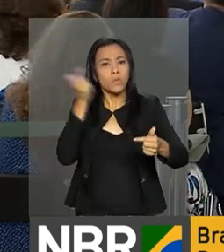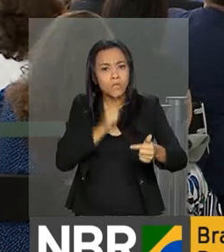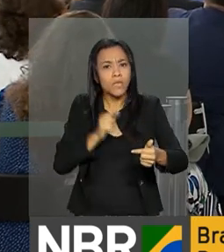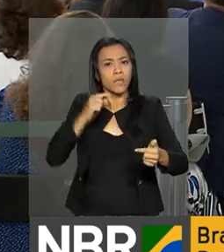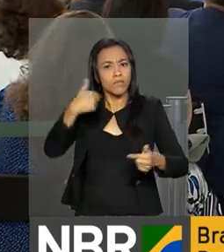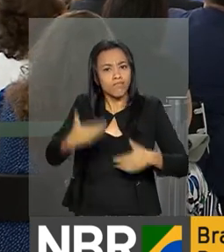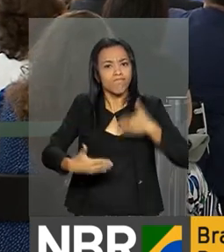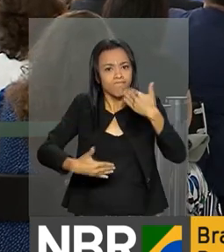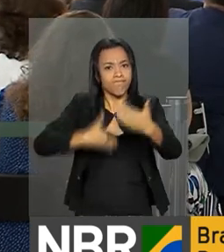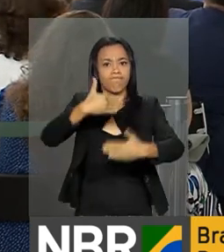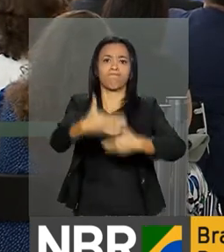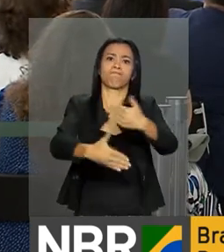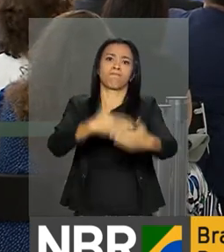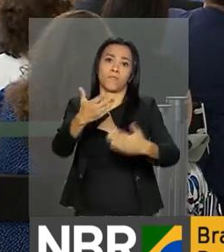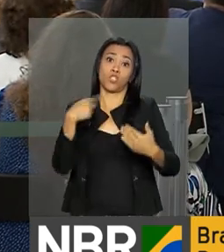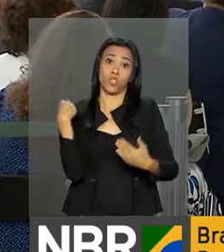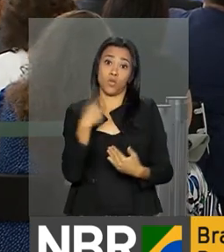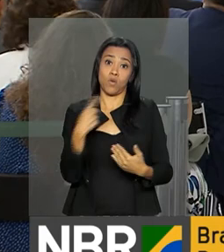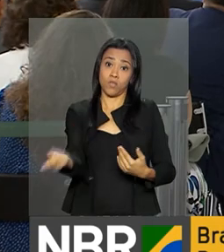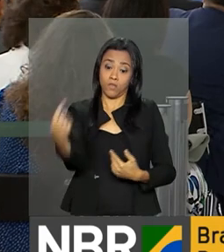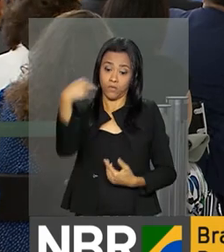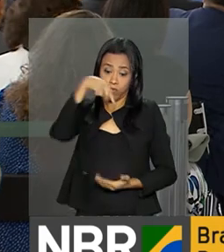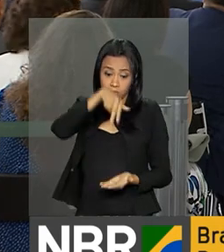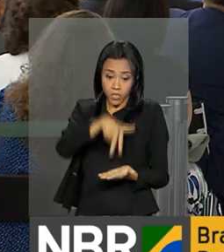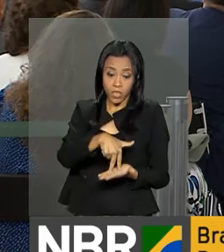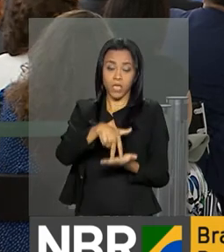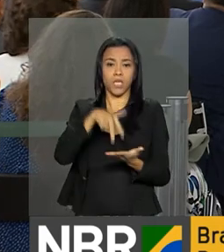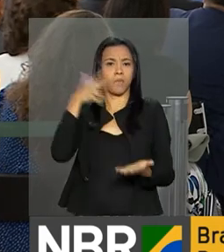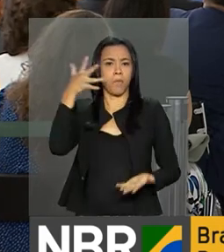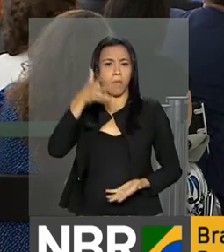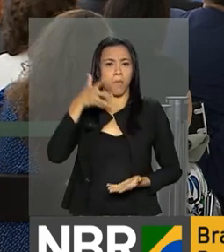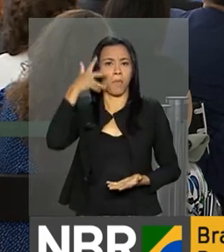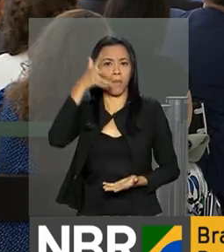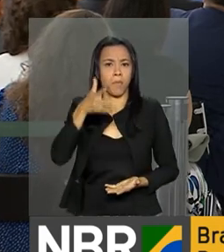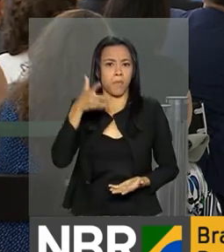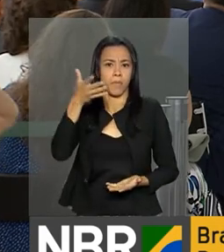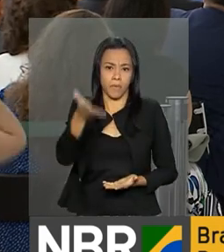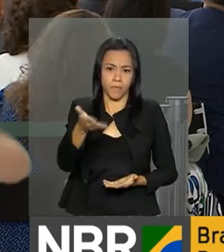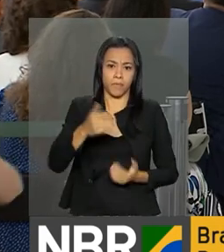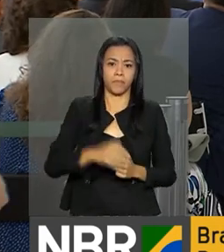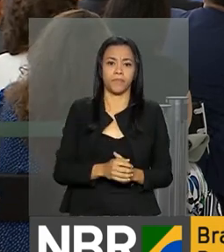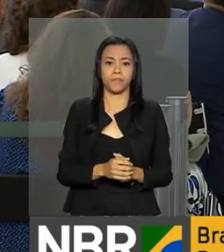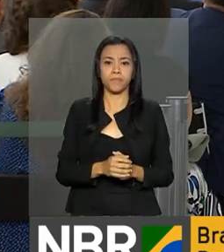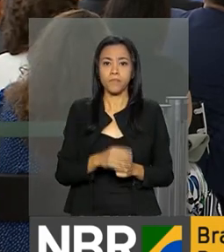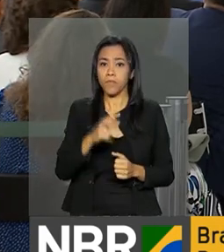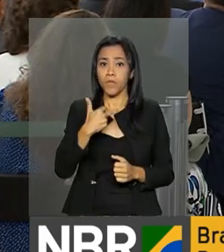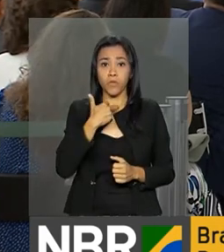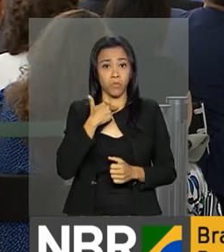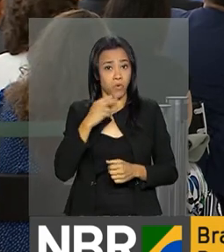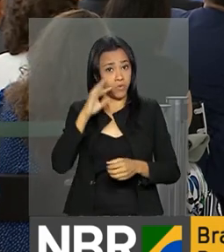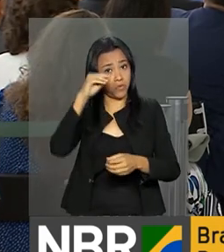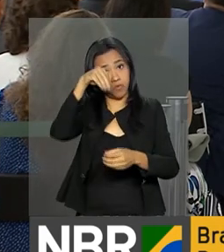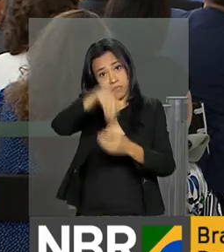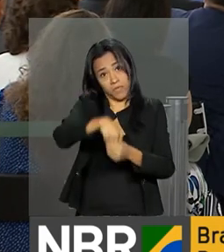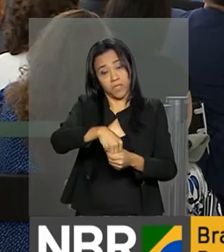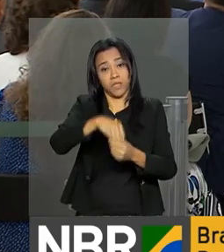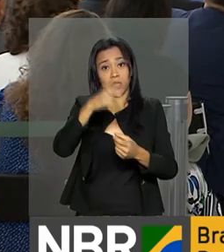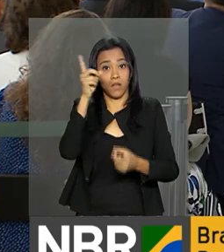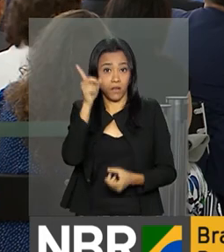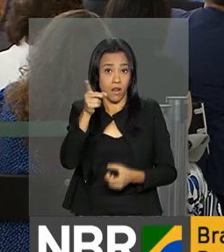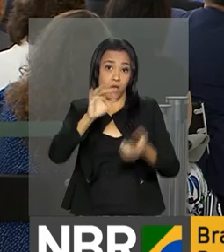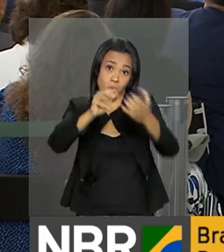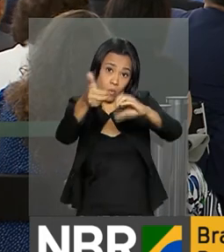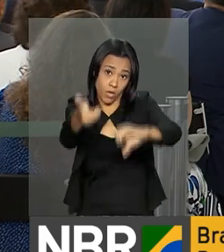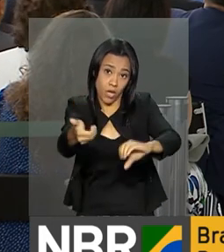a possibilidade nós vimos aqui e podemos usar a tribuna já que não posso mais fazê lo no congresso nacional onde fiz durante muito